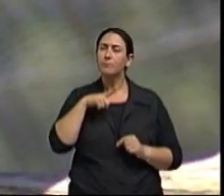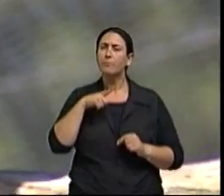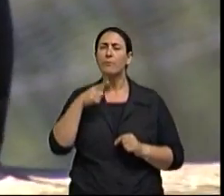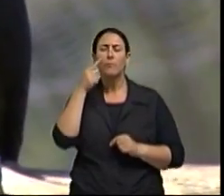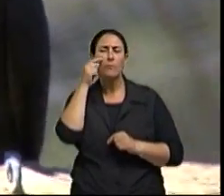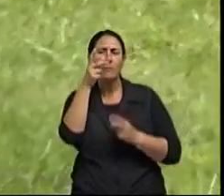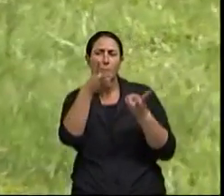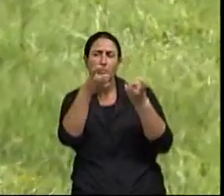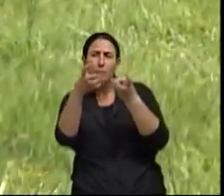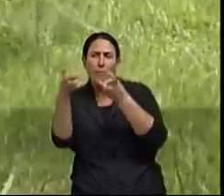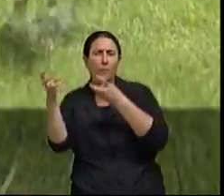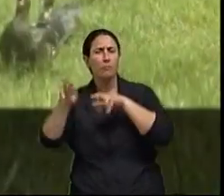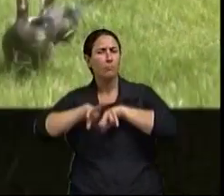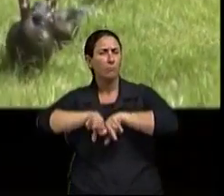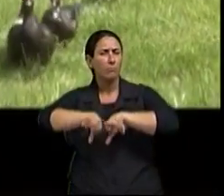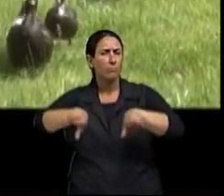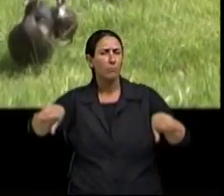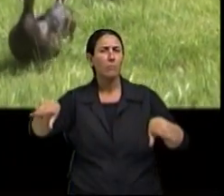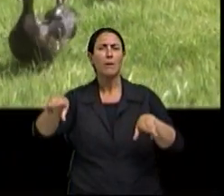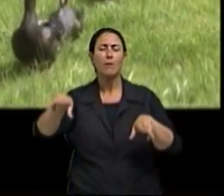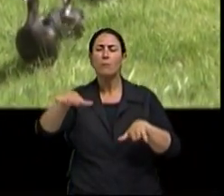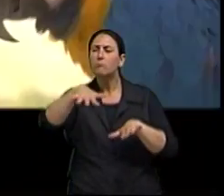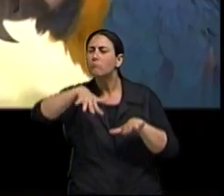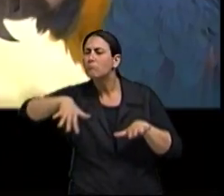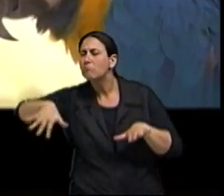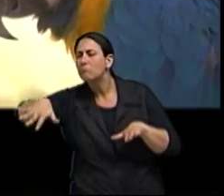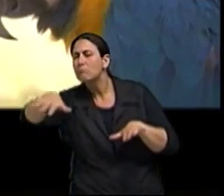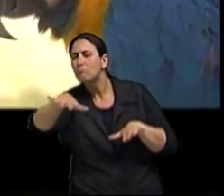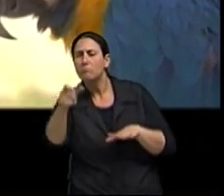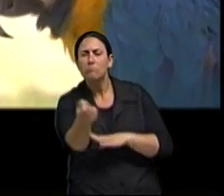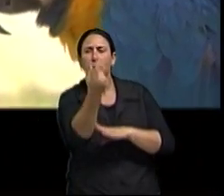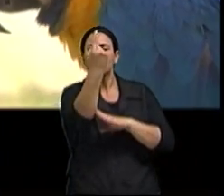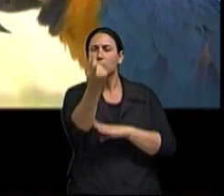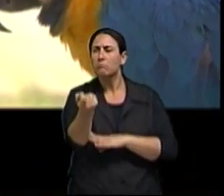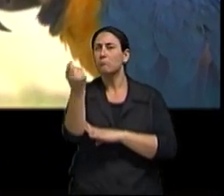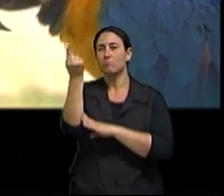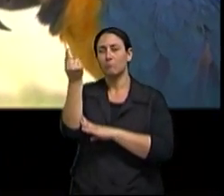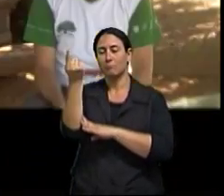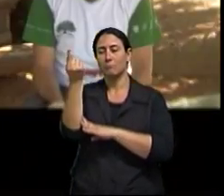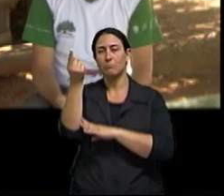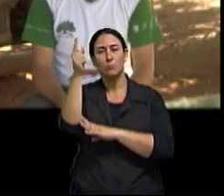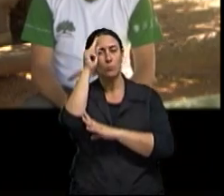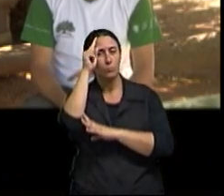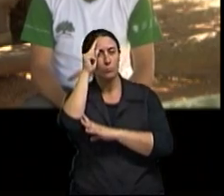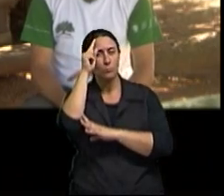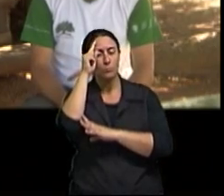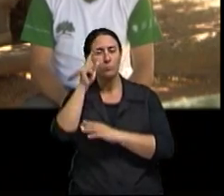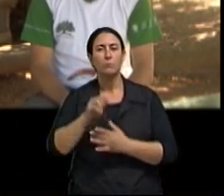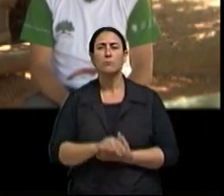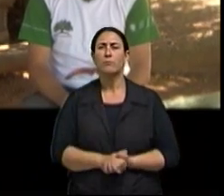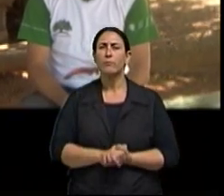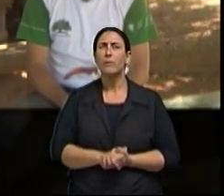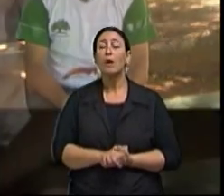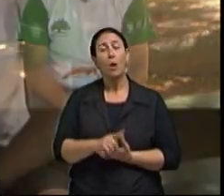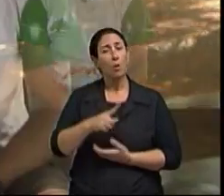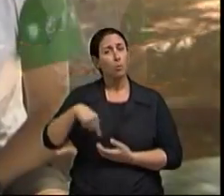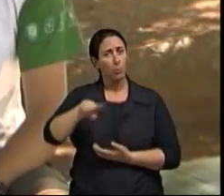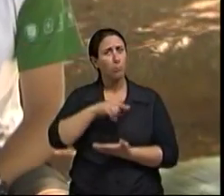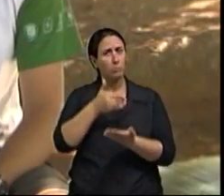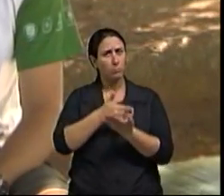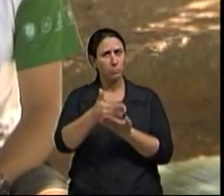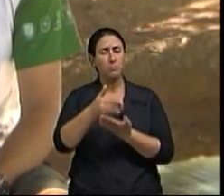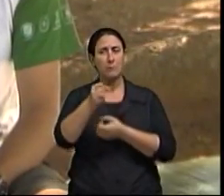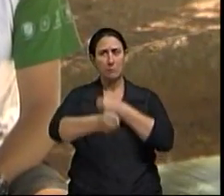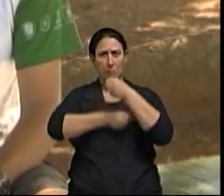sinais sobre fenômenos extremos do dia a dia na natureza. A gente percebeu no início deste ano de